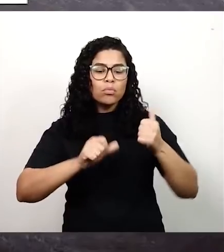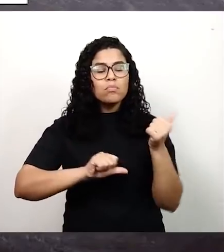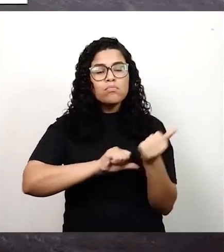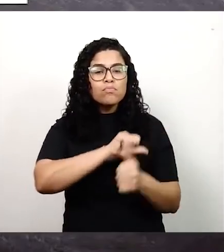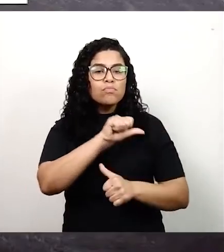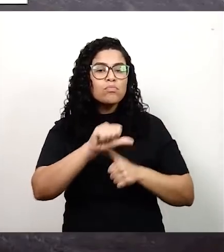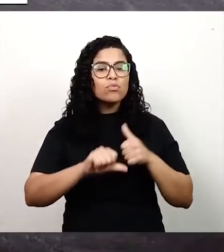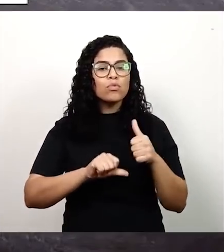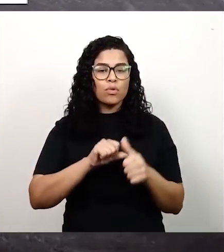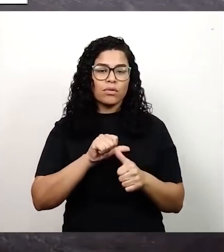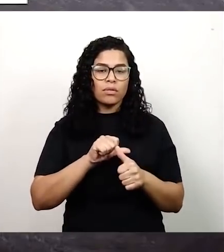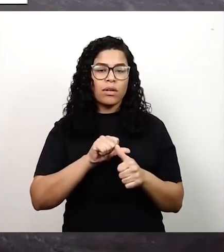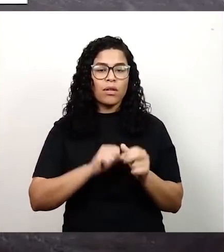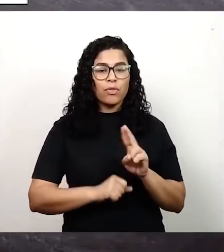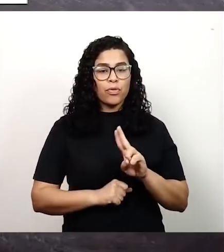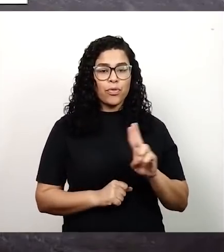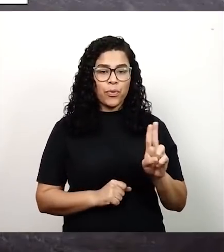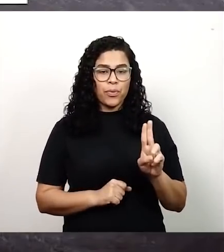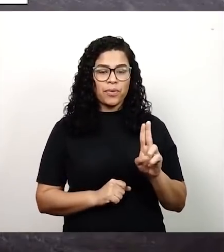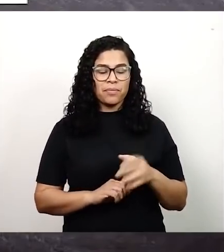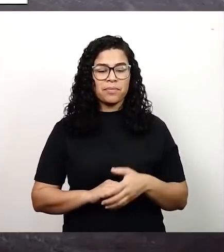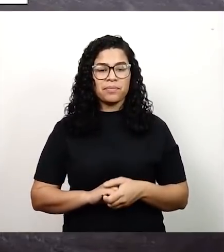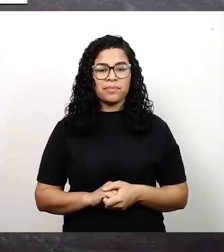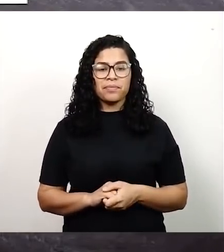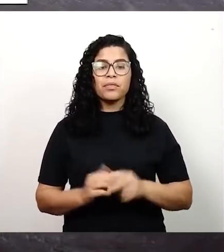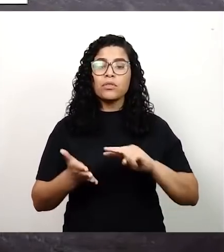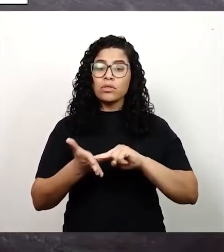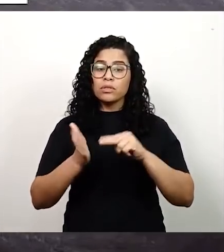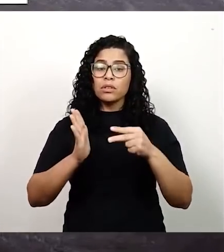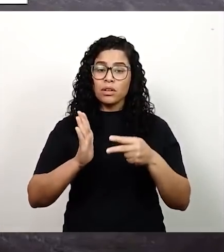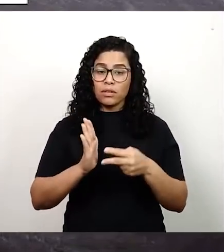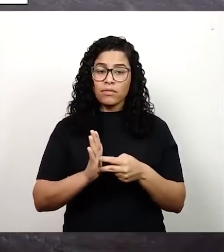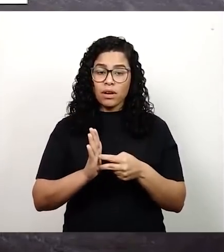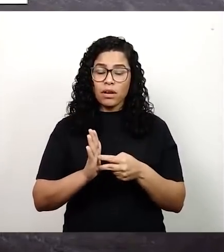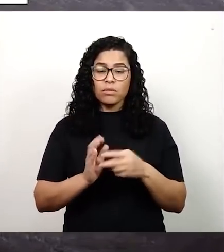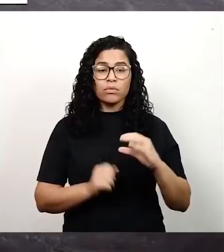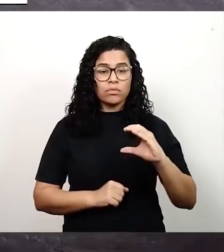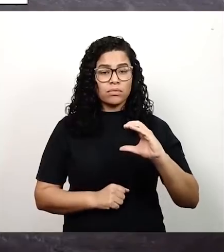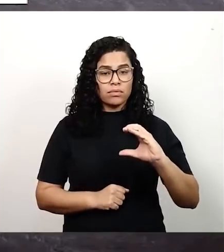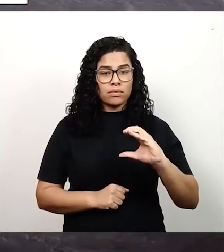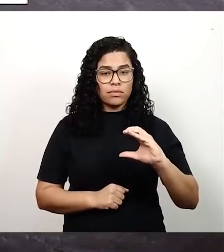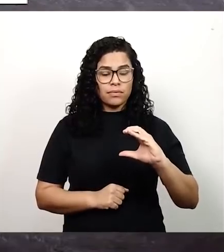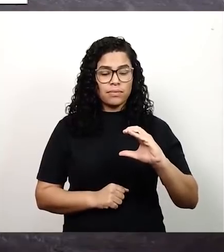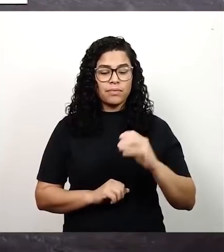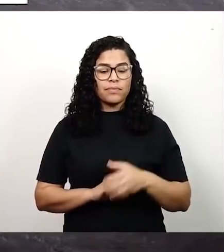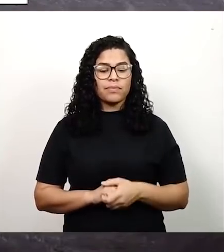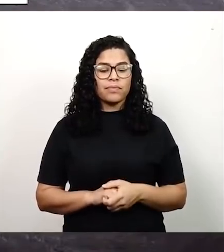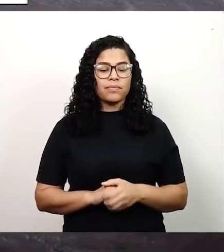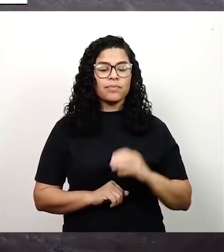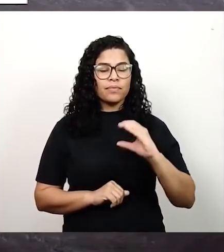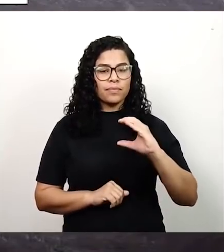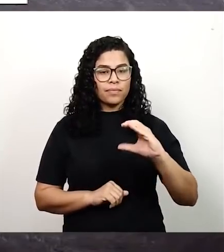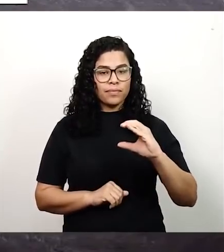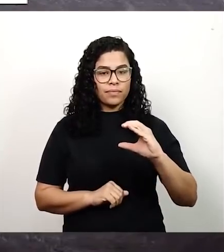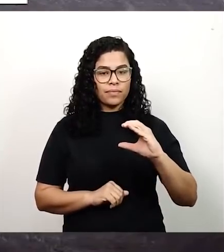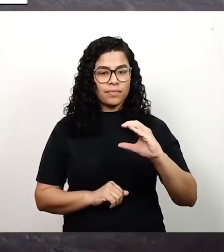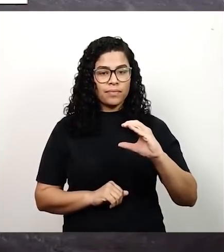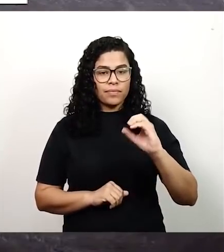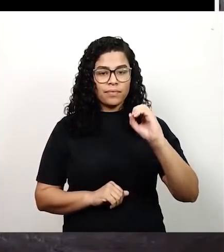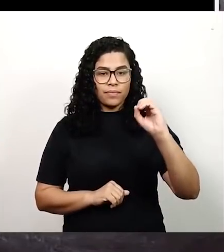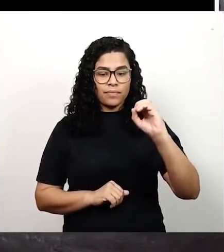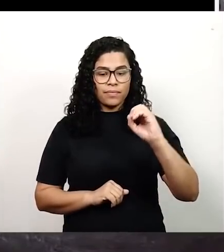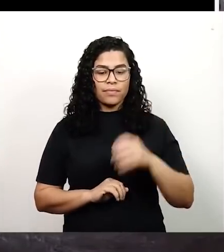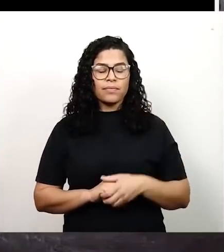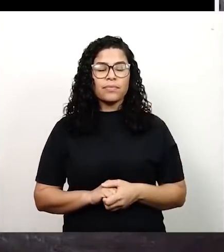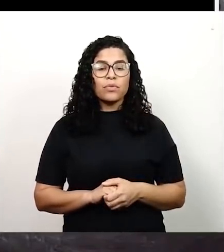mudar o significado da letrinha C, de centígrados para